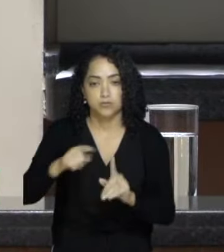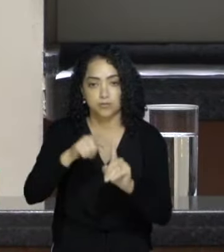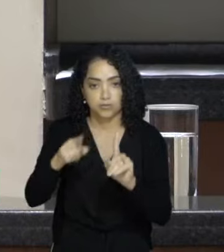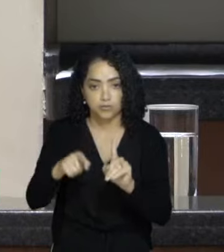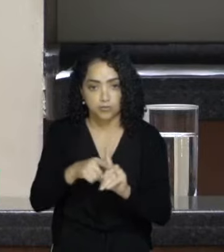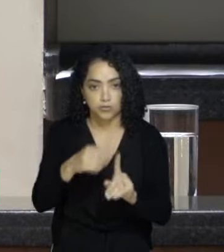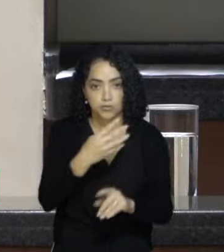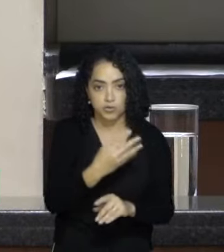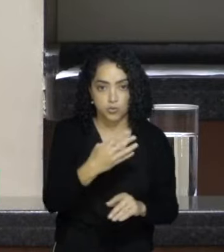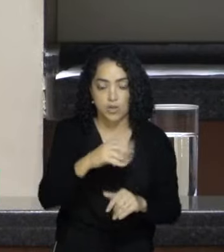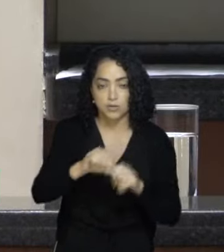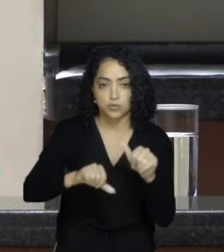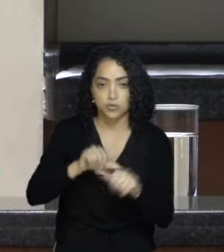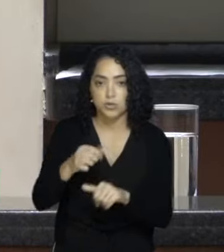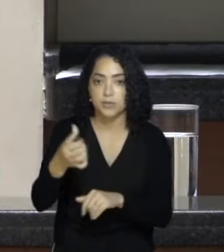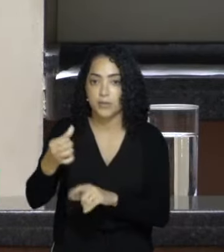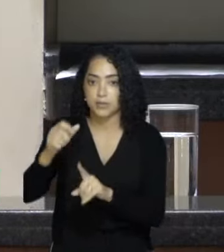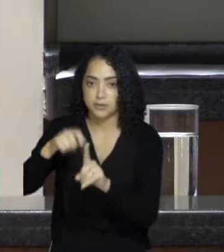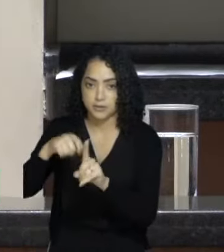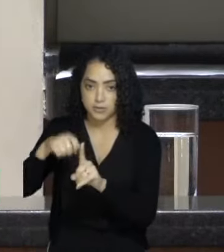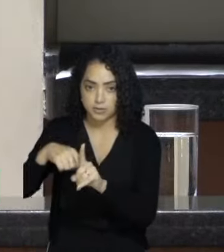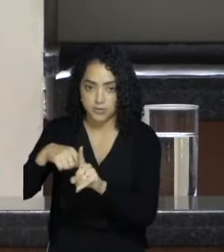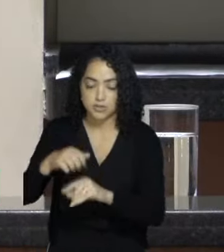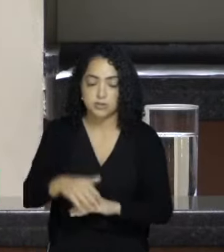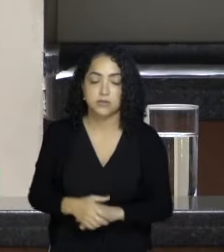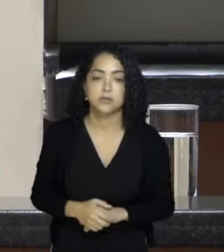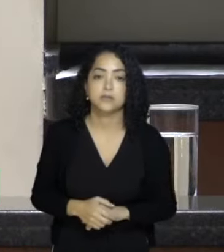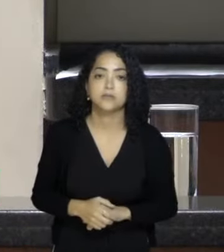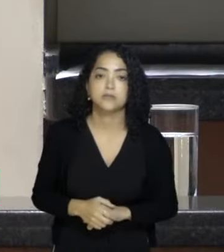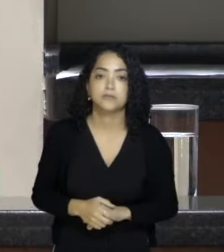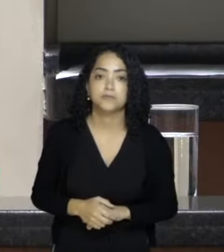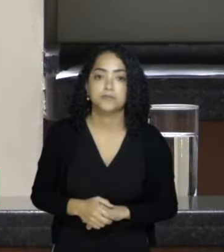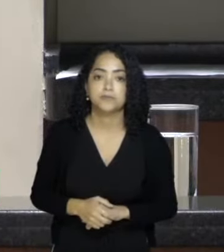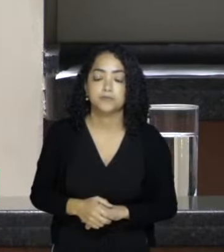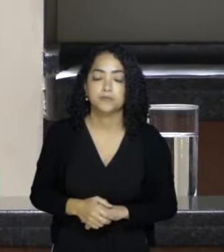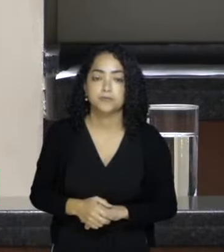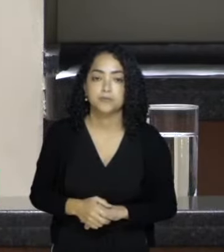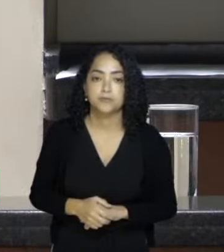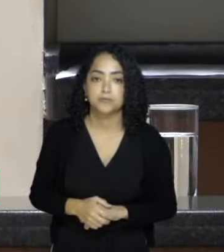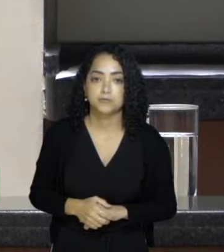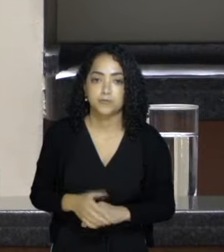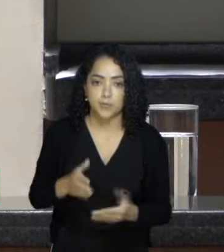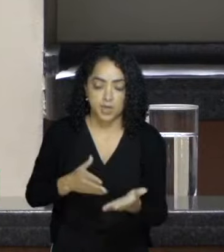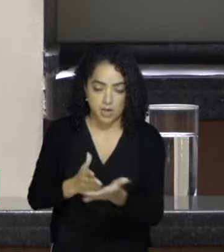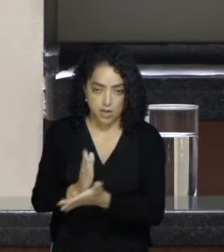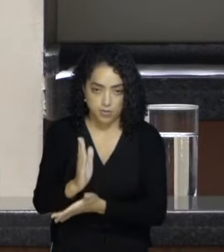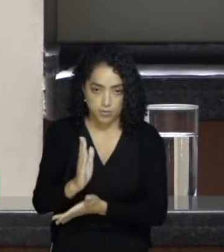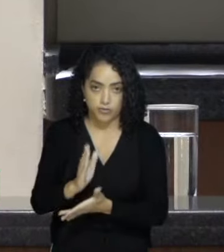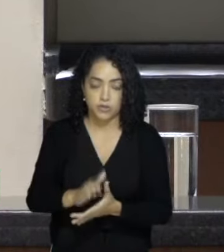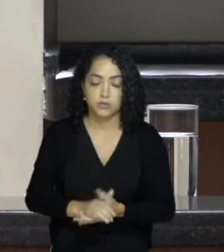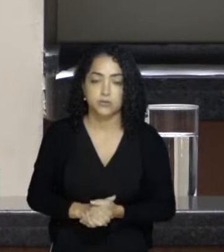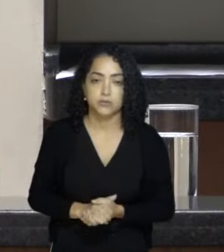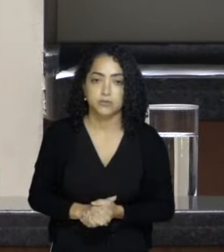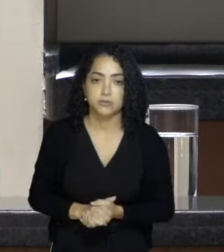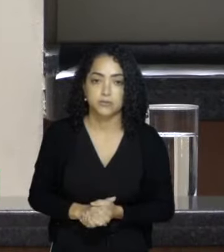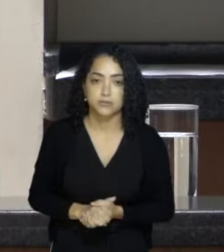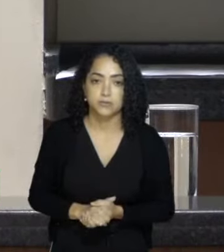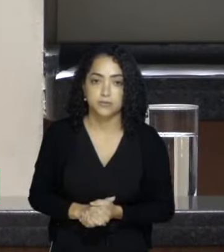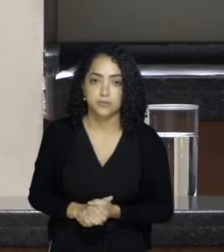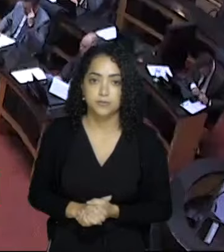discussão. Não havendo quem queira discutir, em votação. Deputados que aprovam, permaneçam como se encontra. Aprovado por unanimidade.